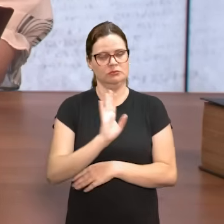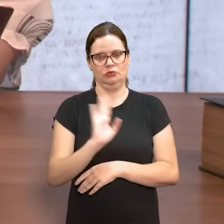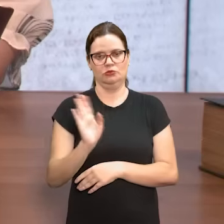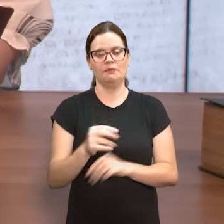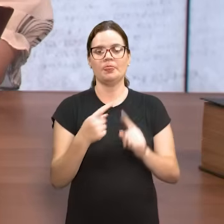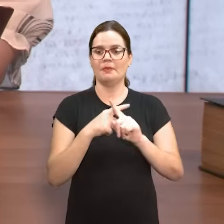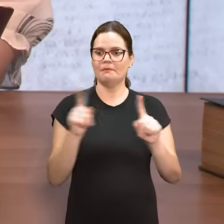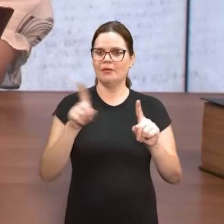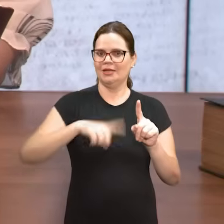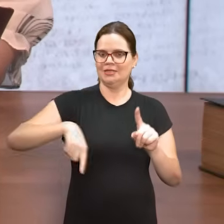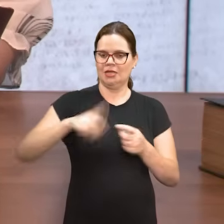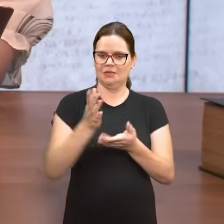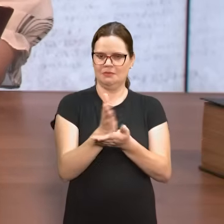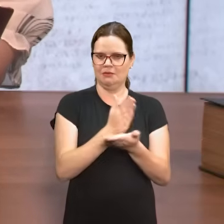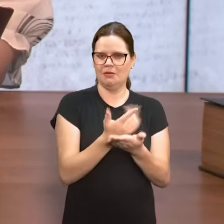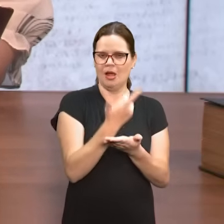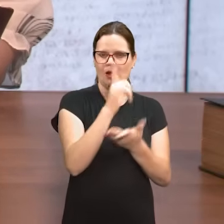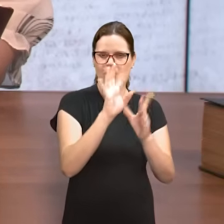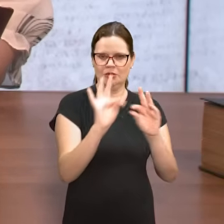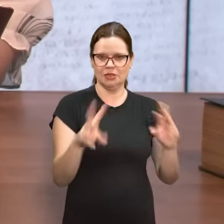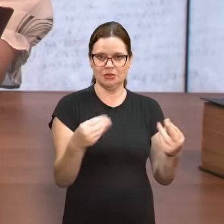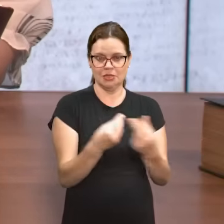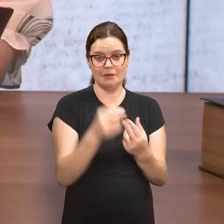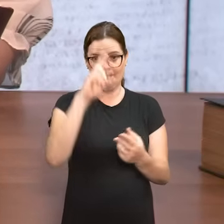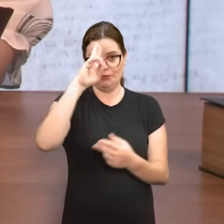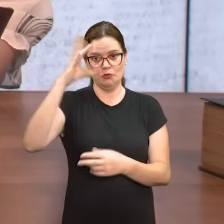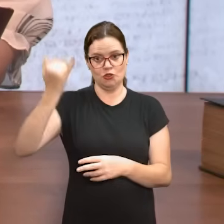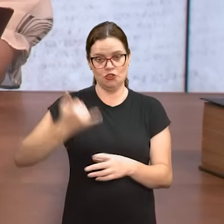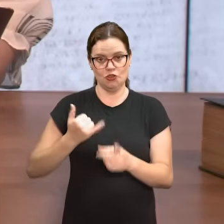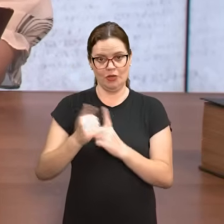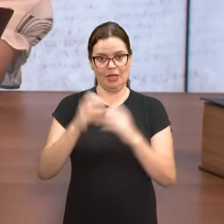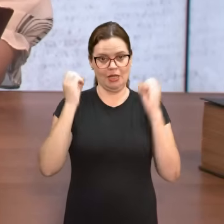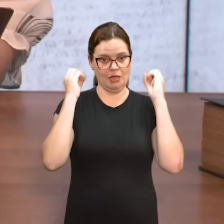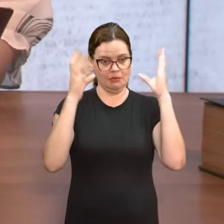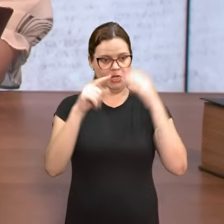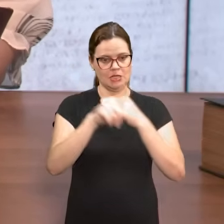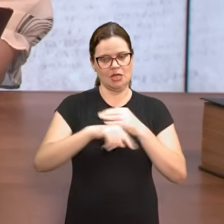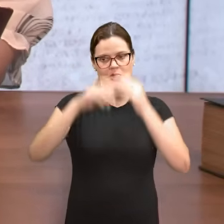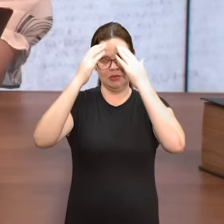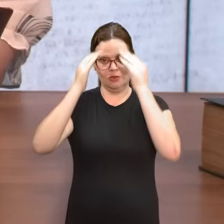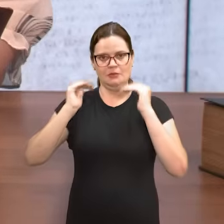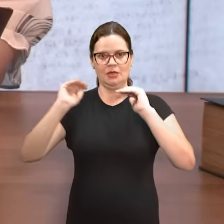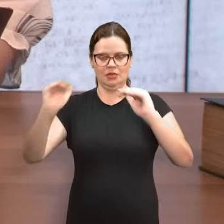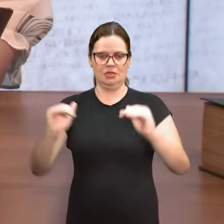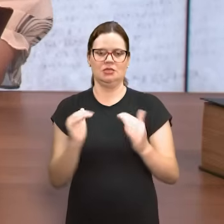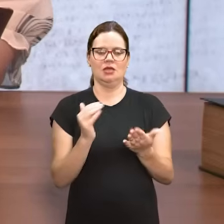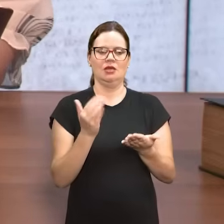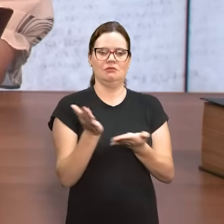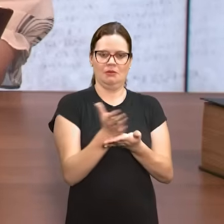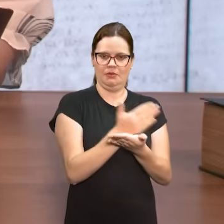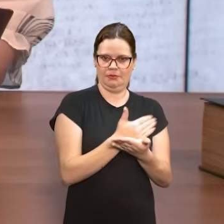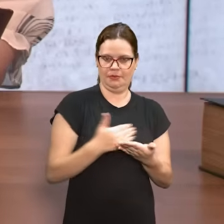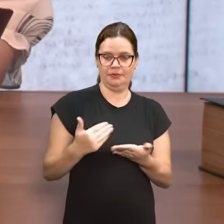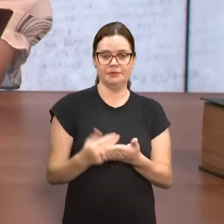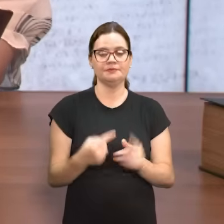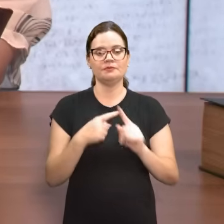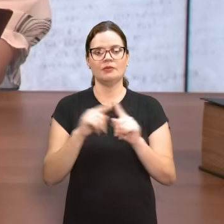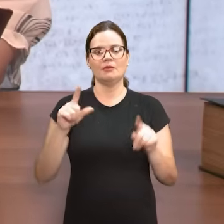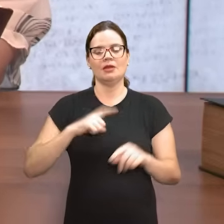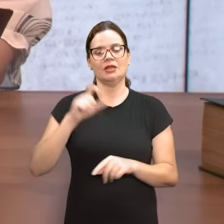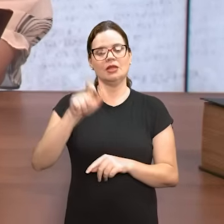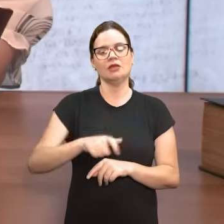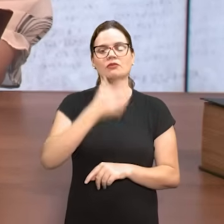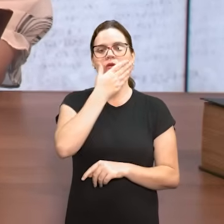repartiram a terra. Então, os filhos de Judá chegaram a Josué em Gilgal. E